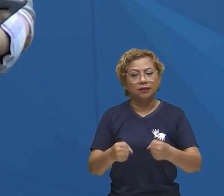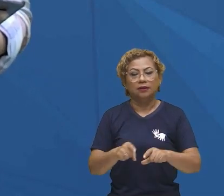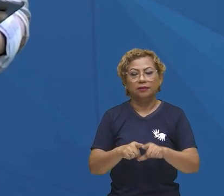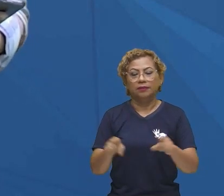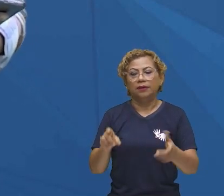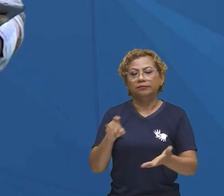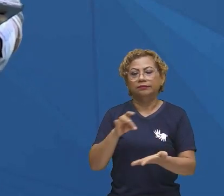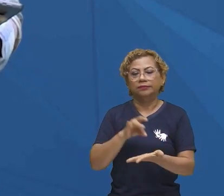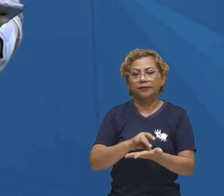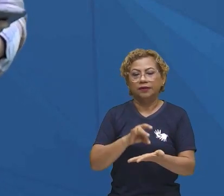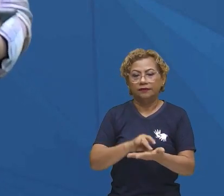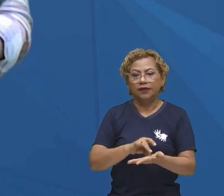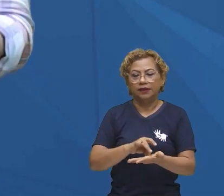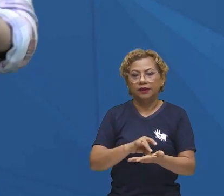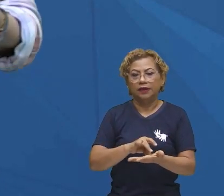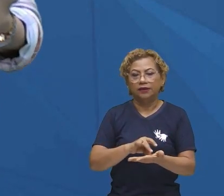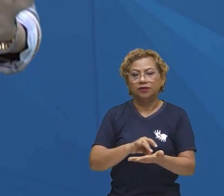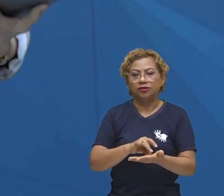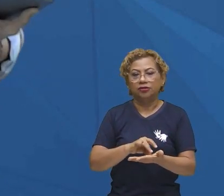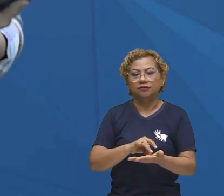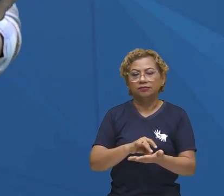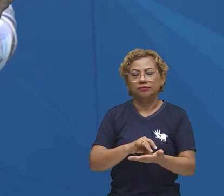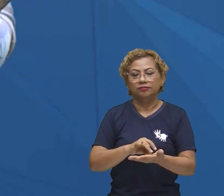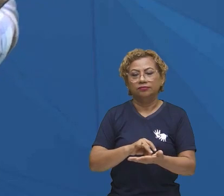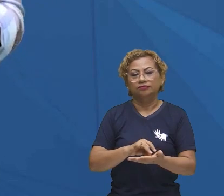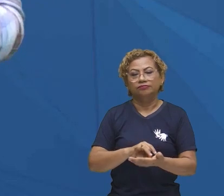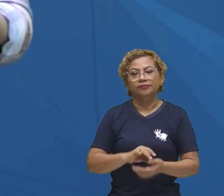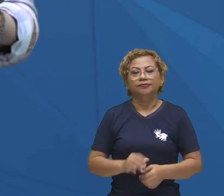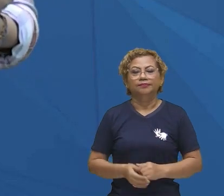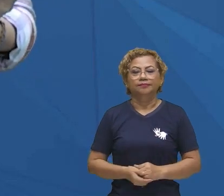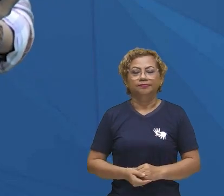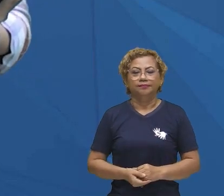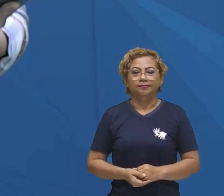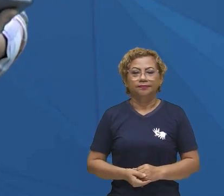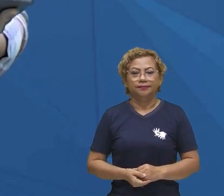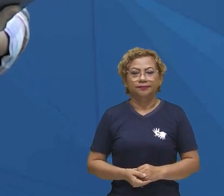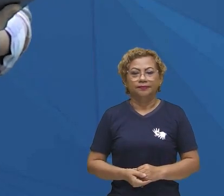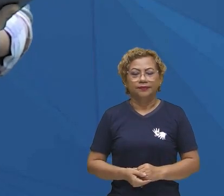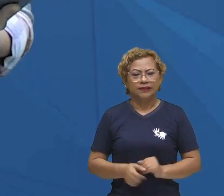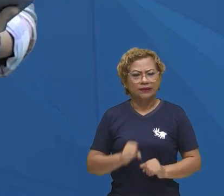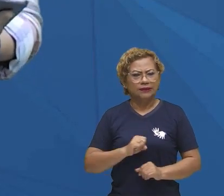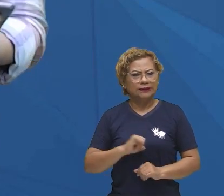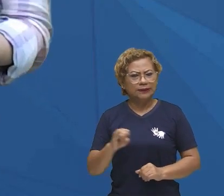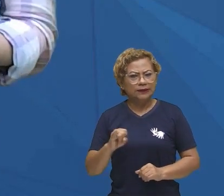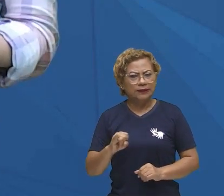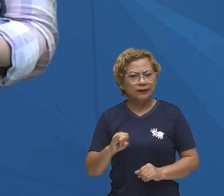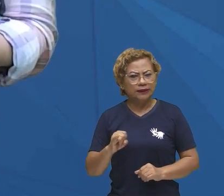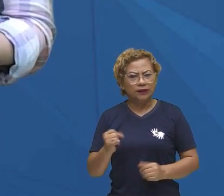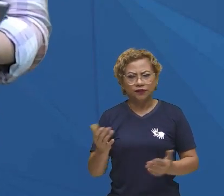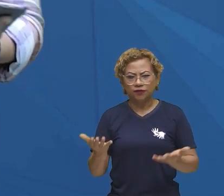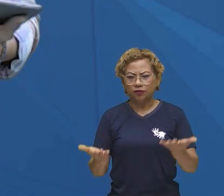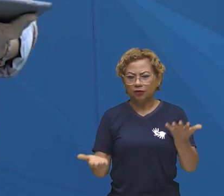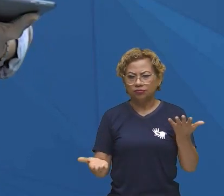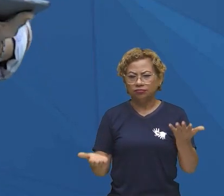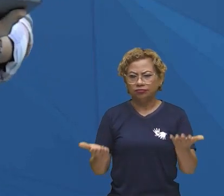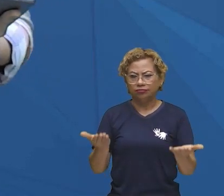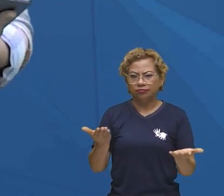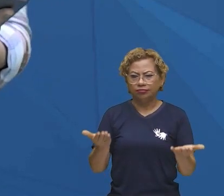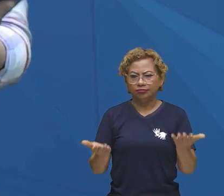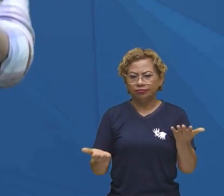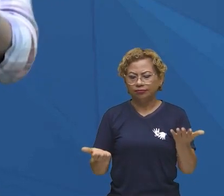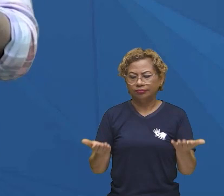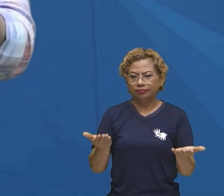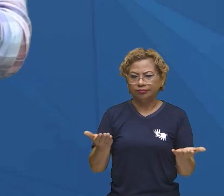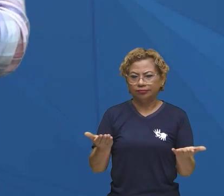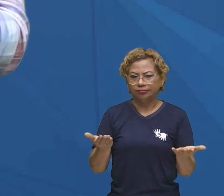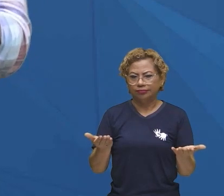tudo isso se transforma em dados e é uma outra unidade, né? E aí a gente, se pudesse colocar na balança, teríamos aí o peso